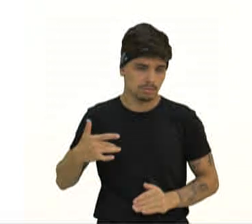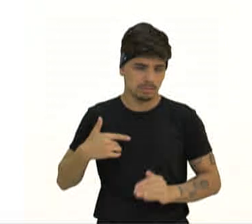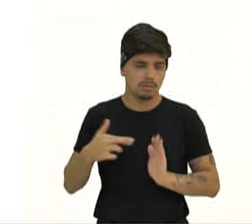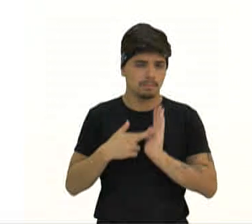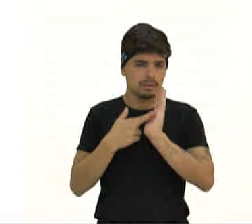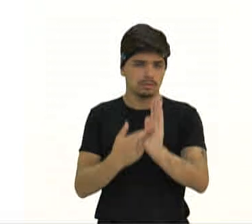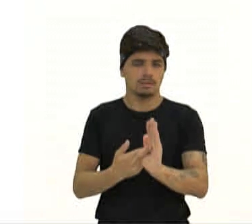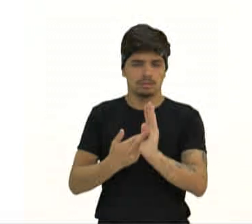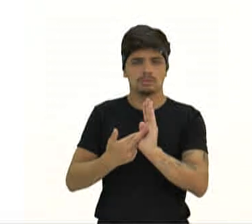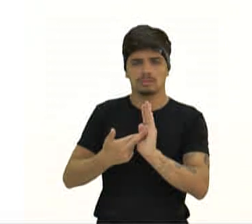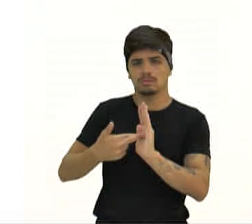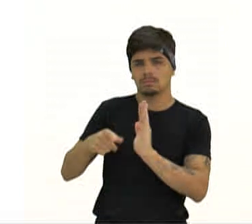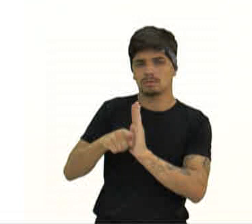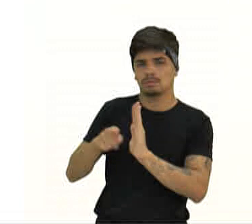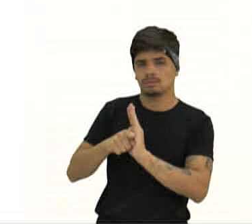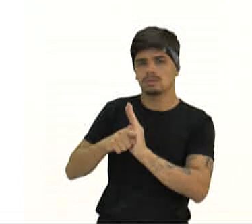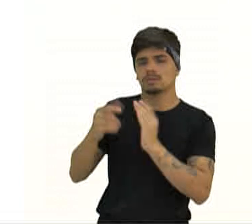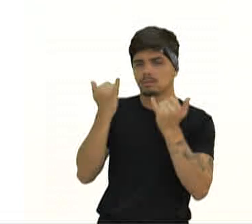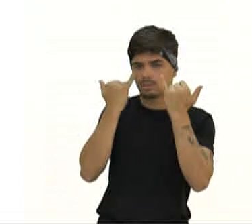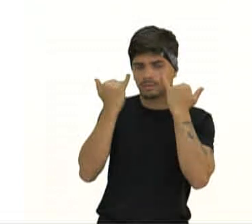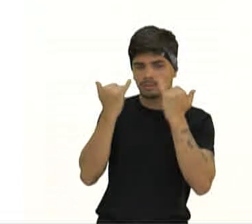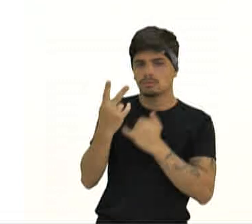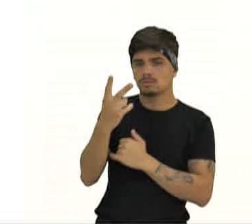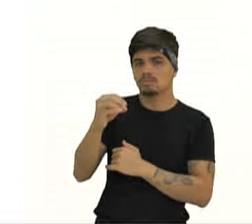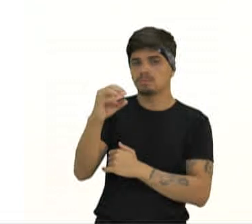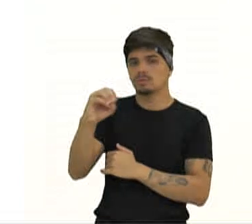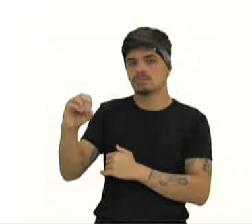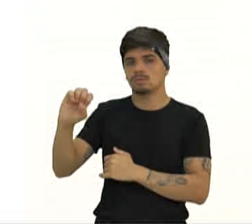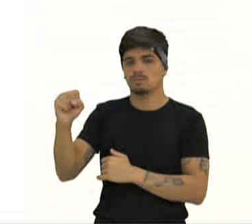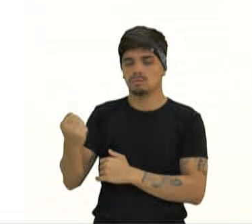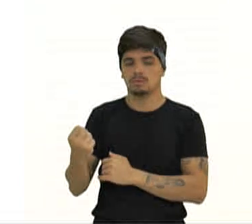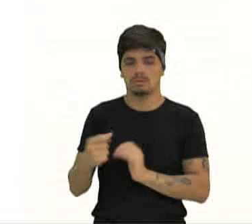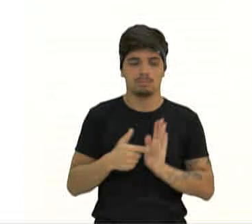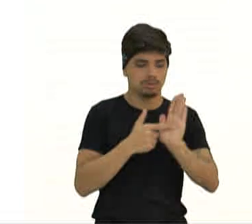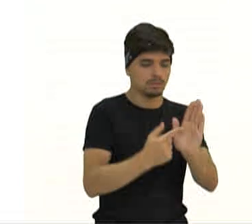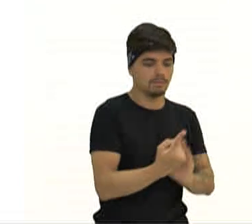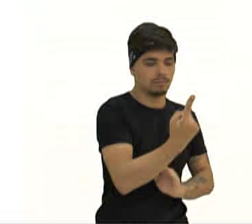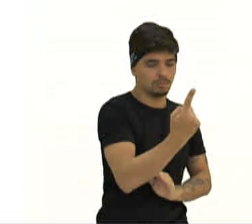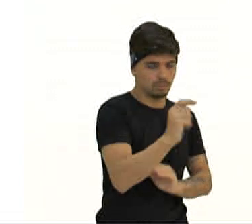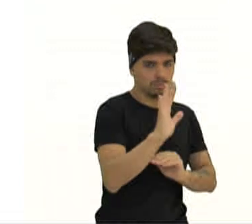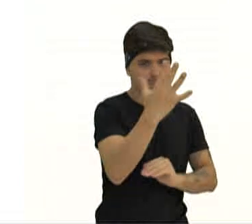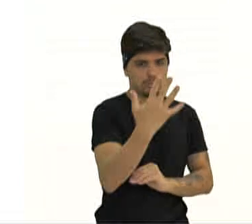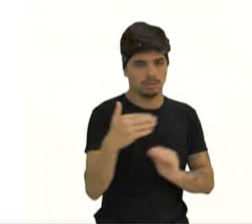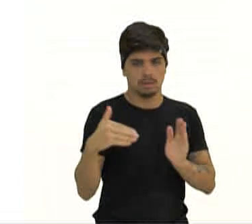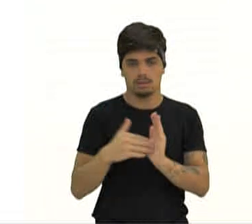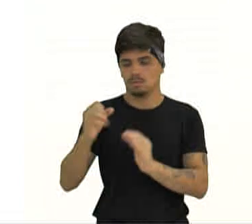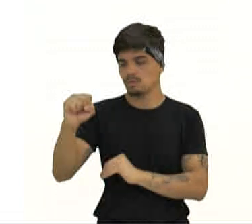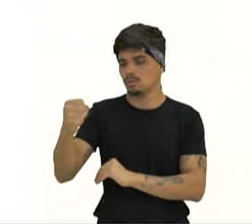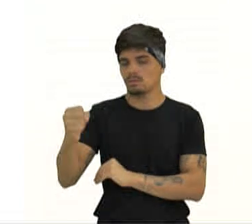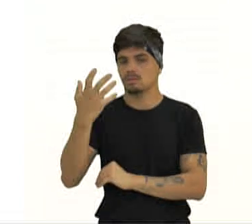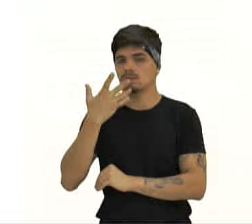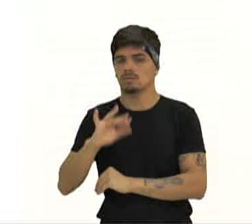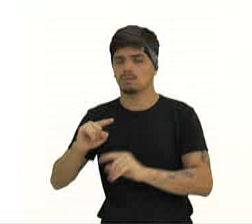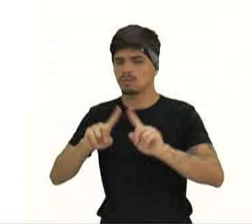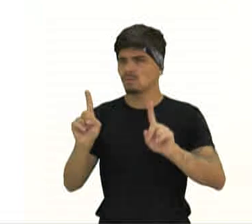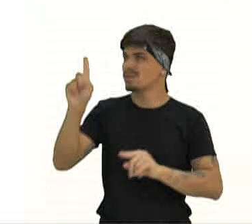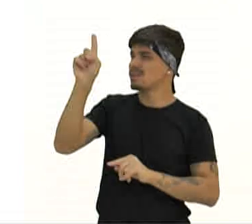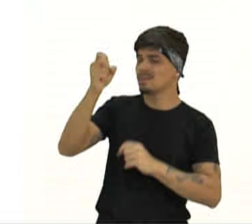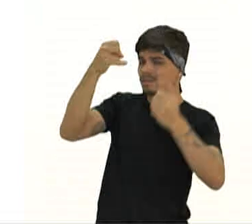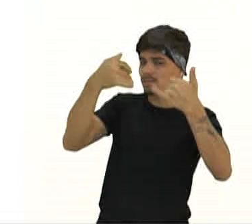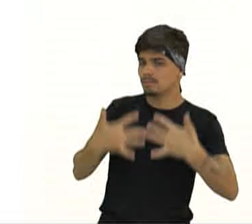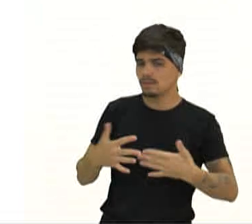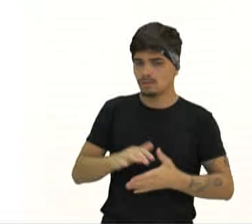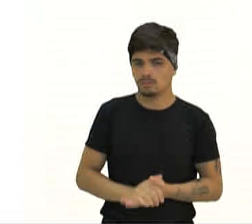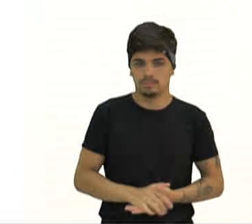aos dados anteriores de 2008 em que apontava para um caso a cada 88 crianças que que tá dizendo aqui